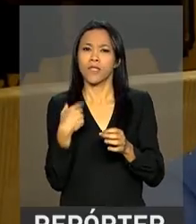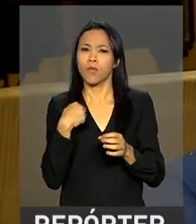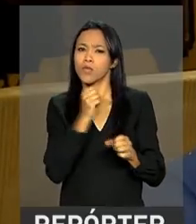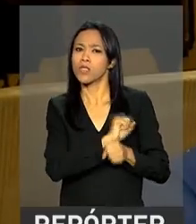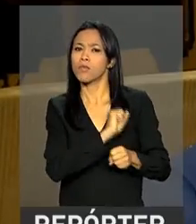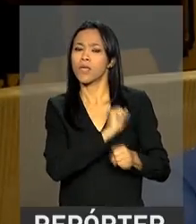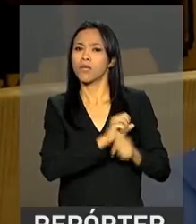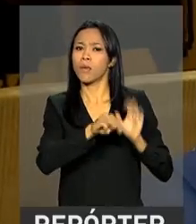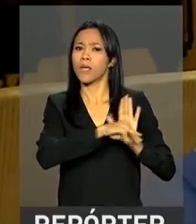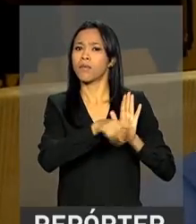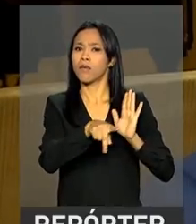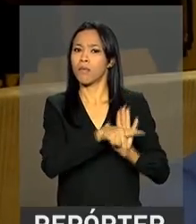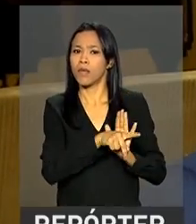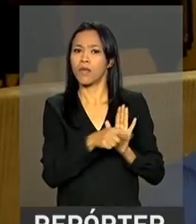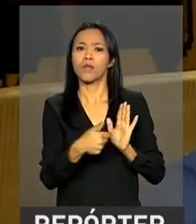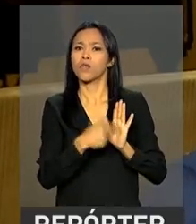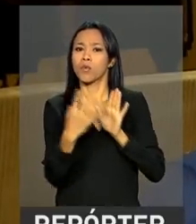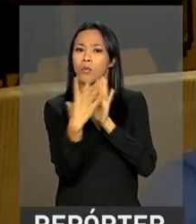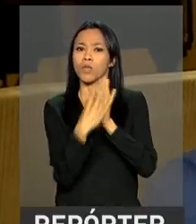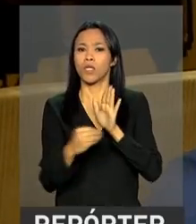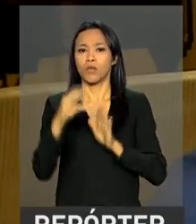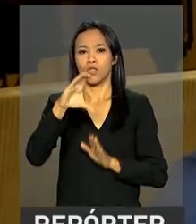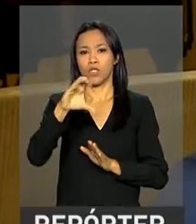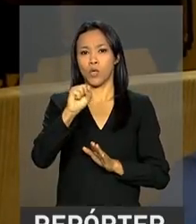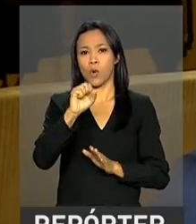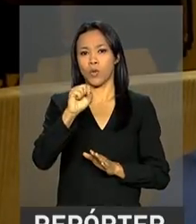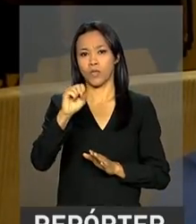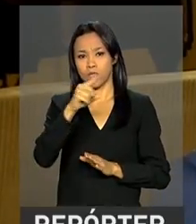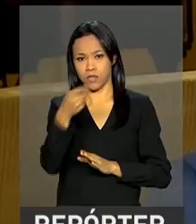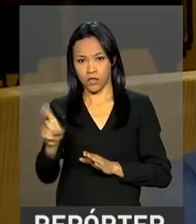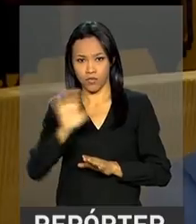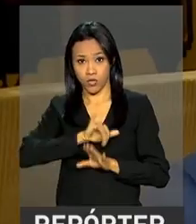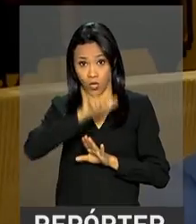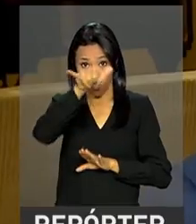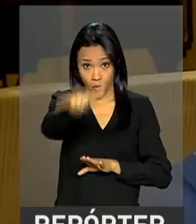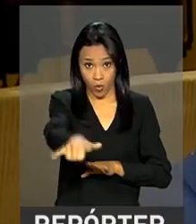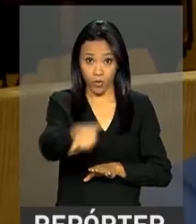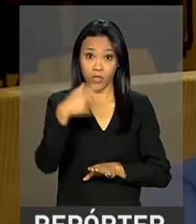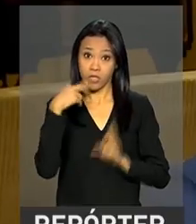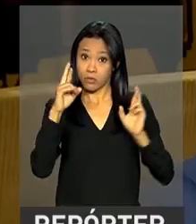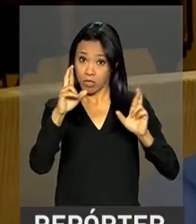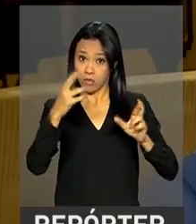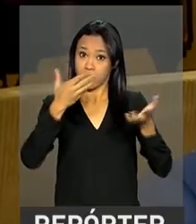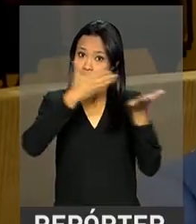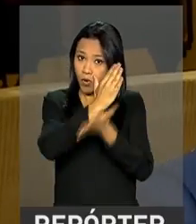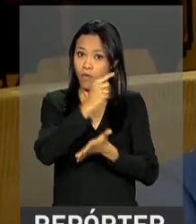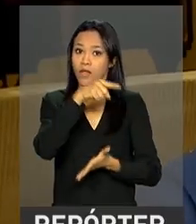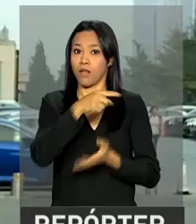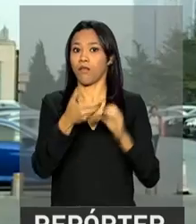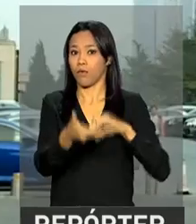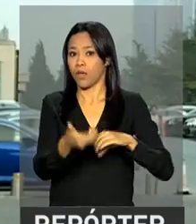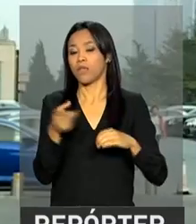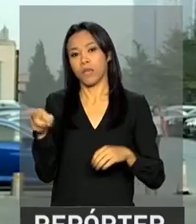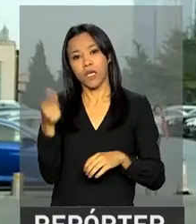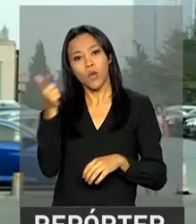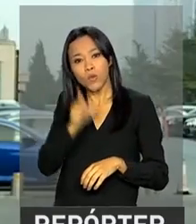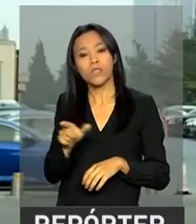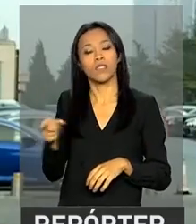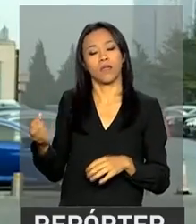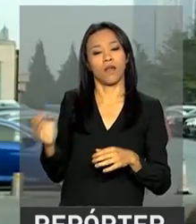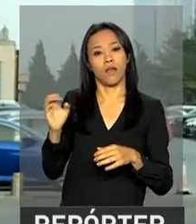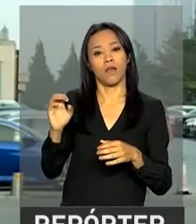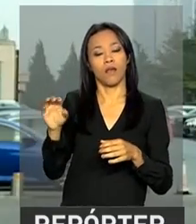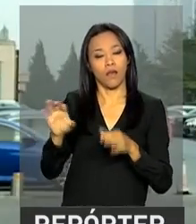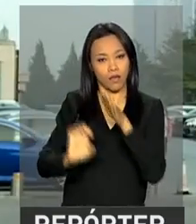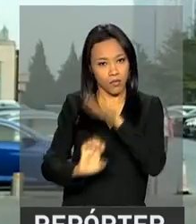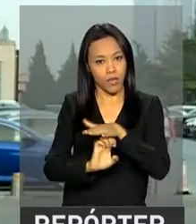no Congresso a respeito das concessões de aeroportos ela seja aprovada para que eles possam fazer esses investimentos. Já nesta